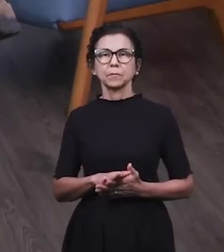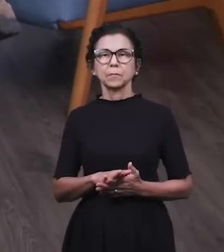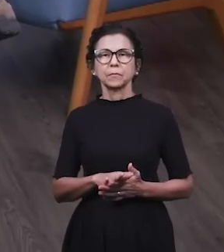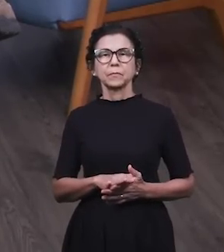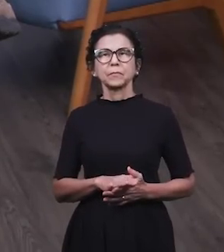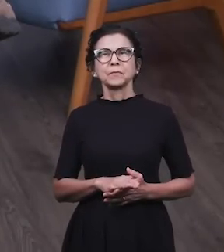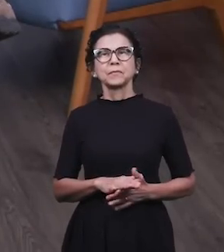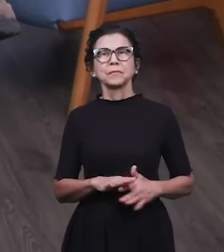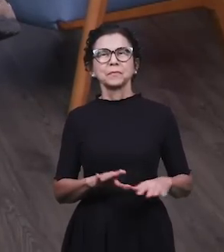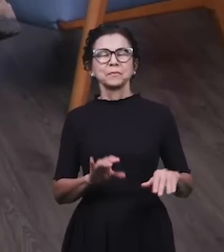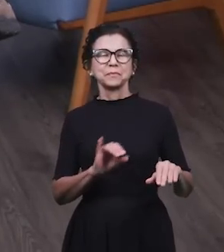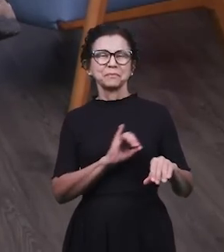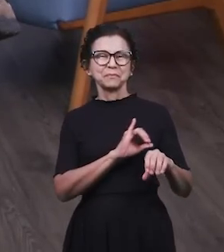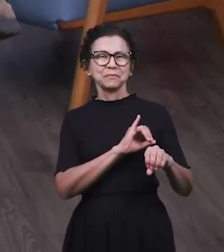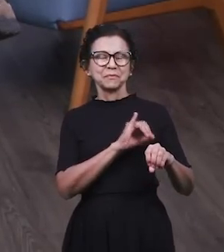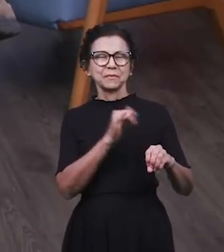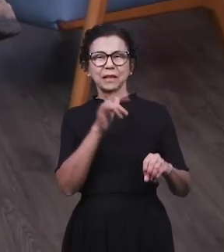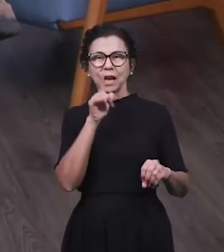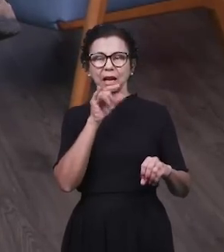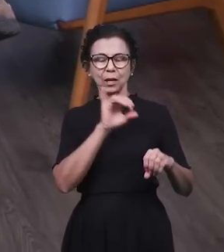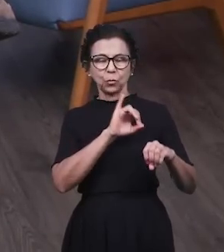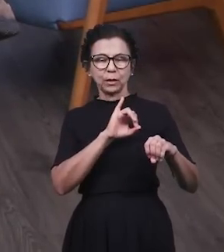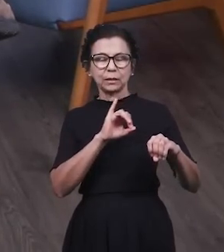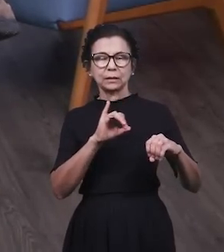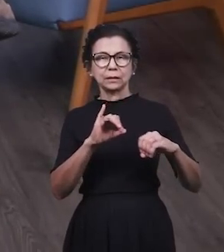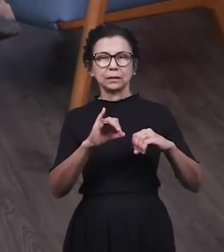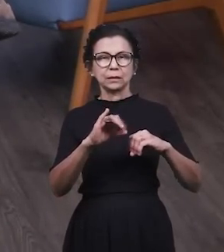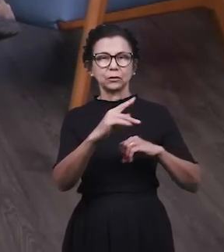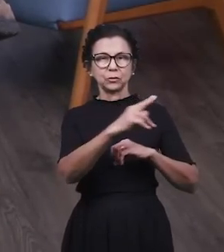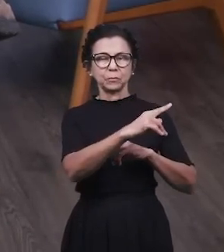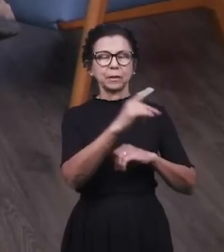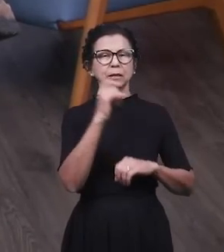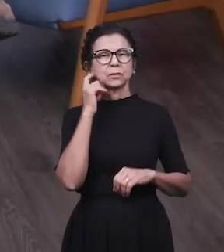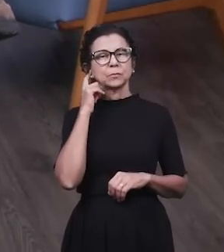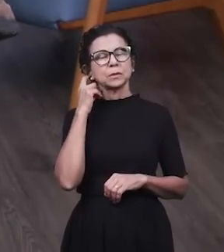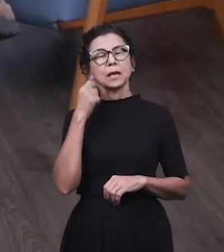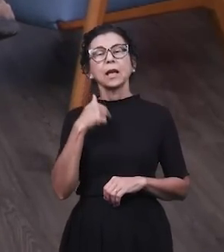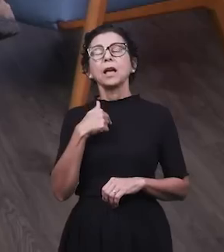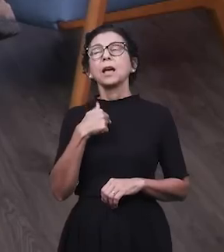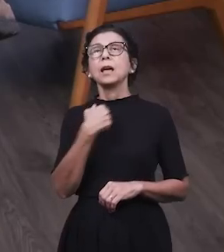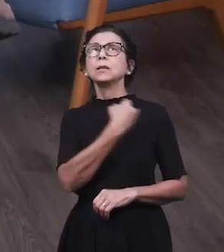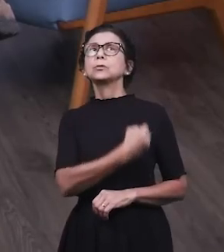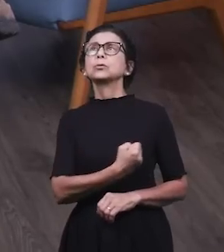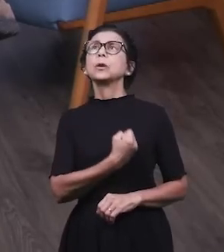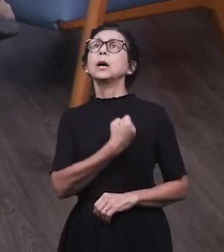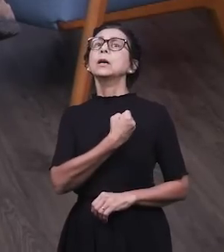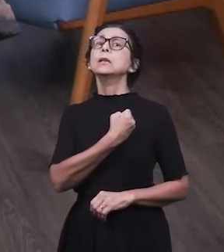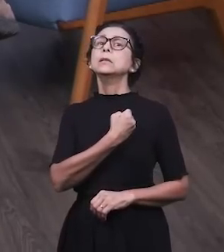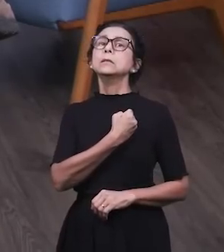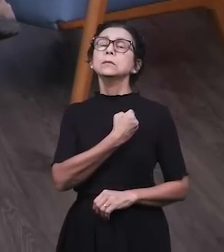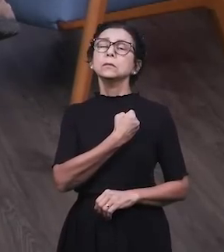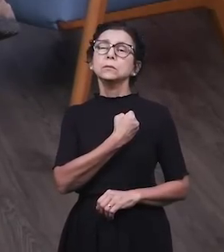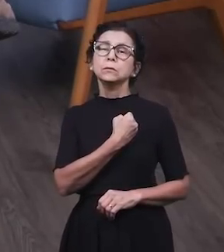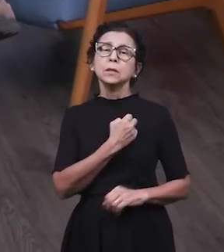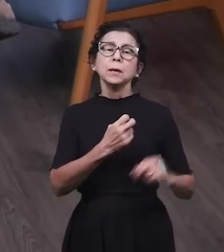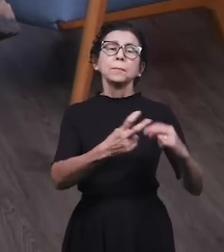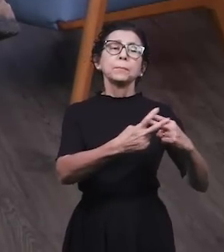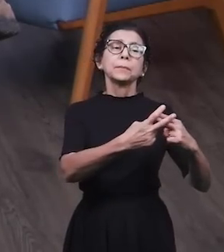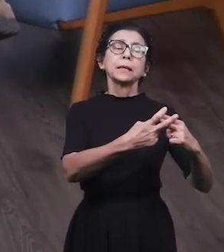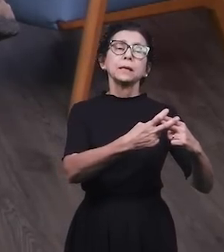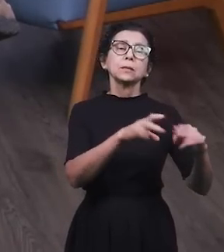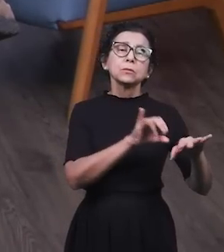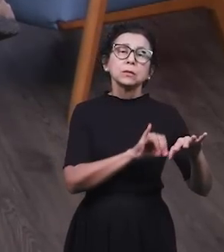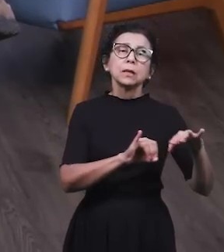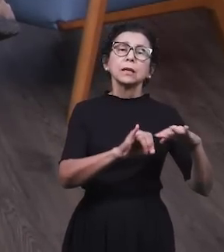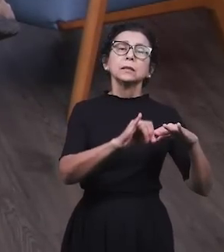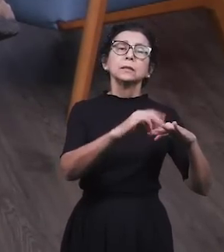João, prisioneiro na ilha de Patmos, pela pregação do Evangelho e tal, mas a palavra... Entregando revelação. Entregando revelação. Ele não usou essa